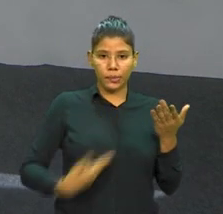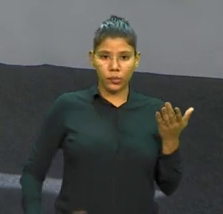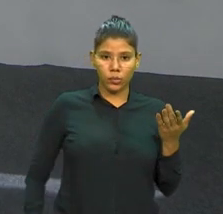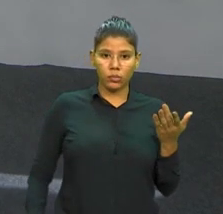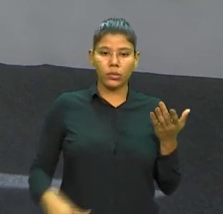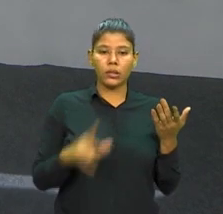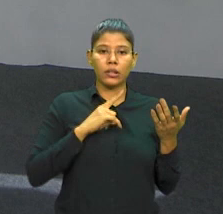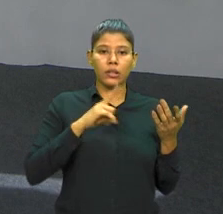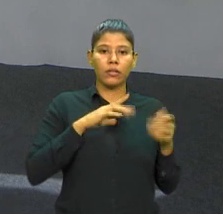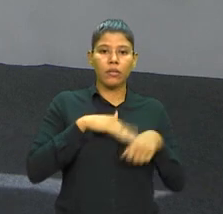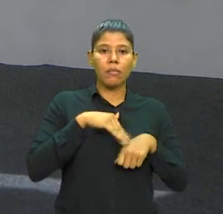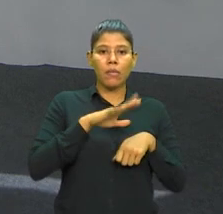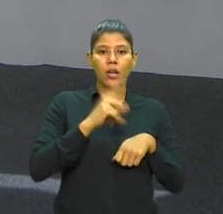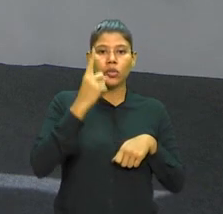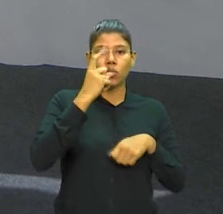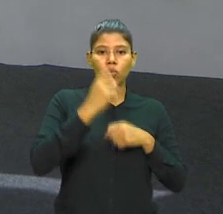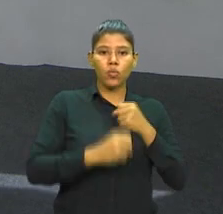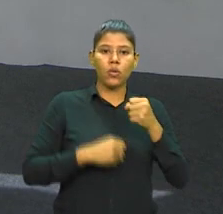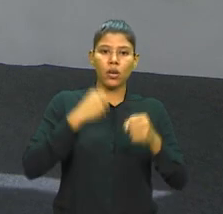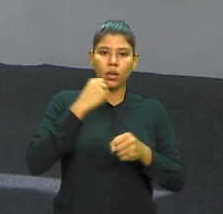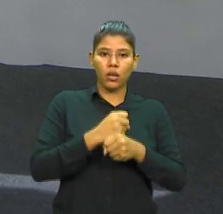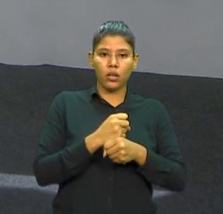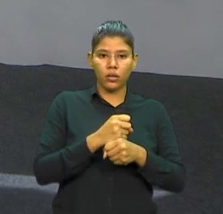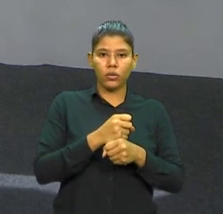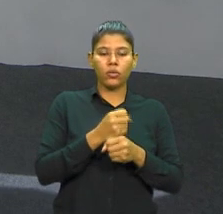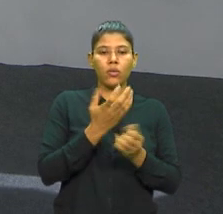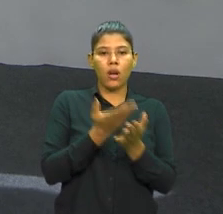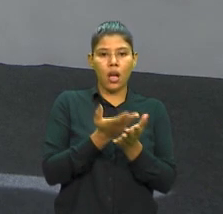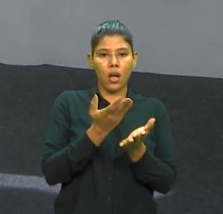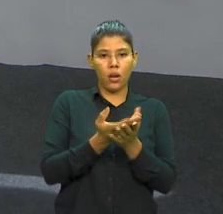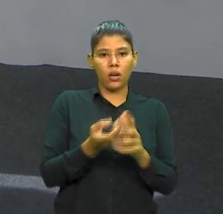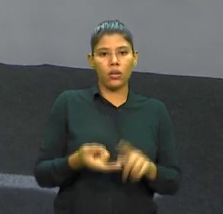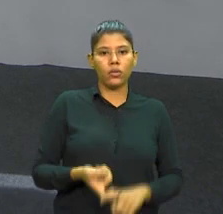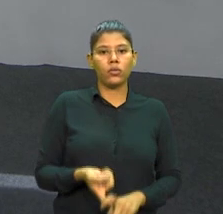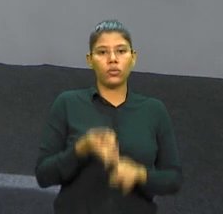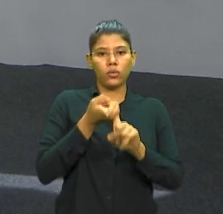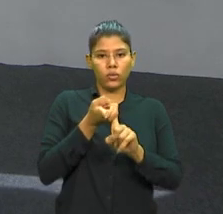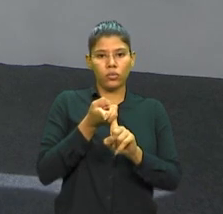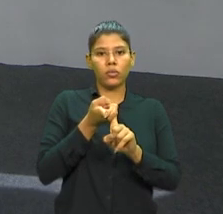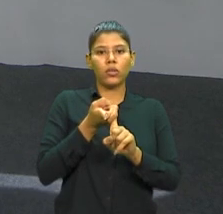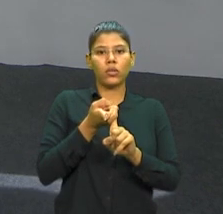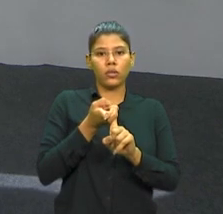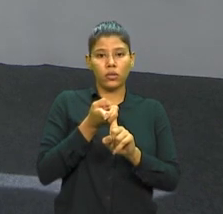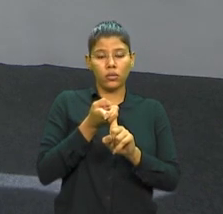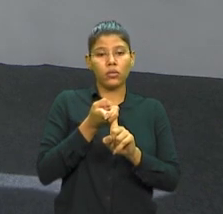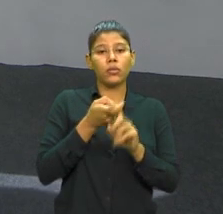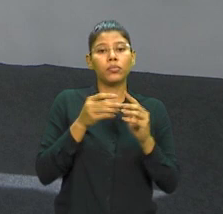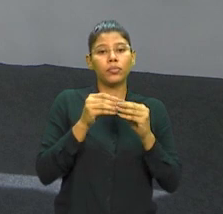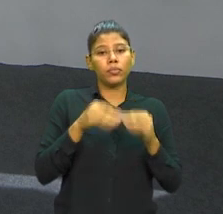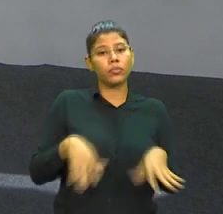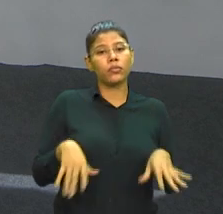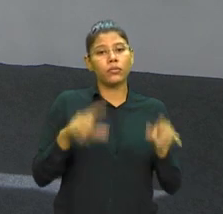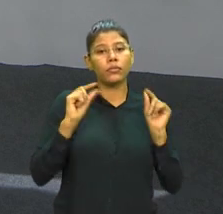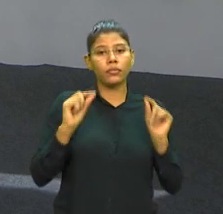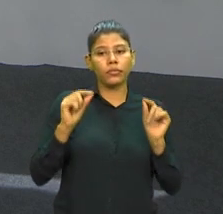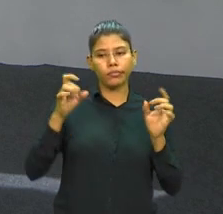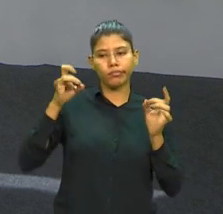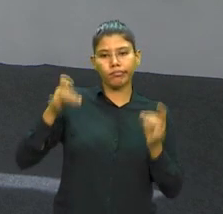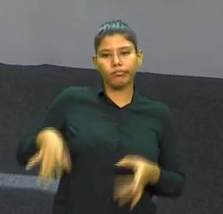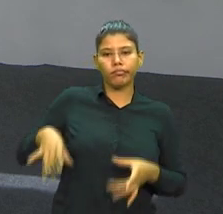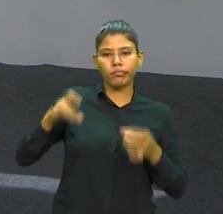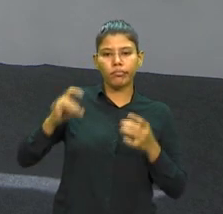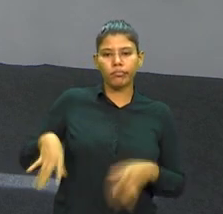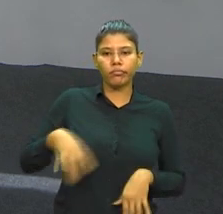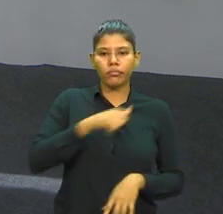mais de um ano com as aulas presenciais suspensas e uma das consequências foi a evasão escolar